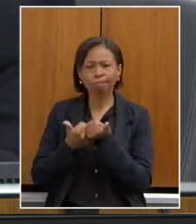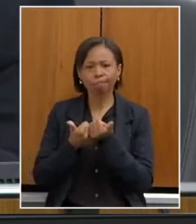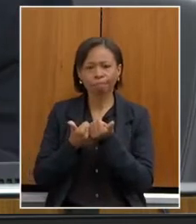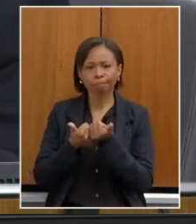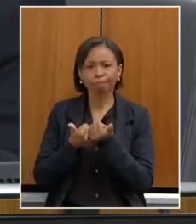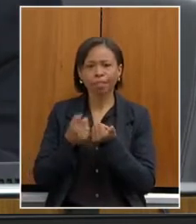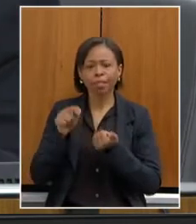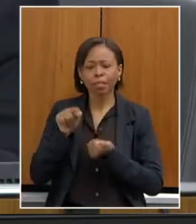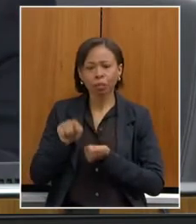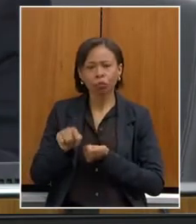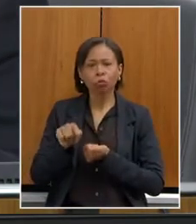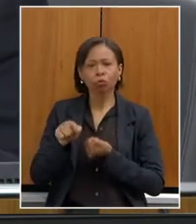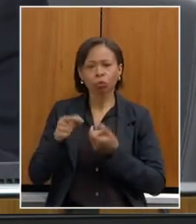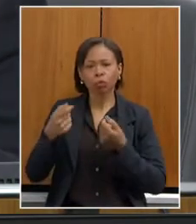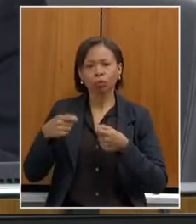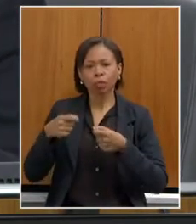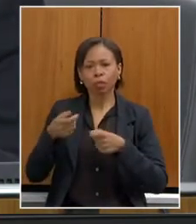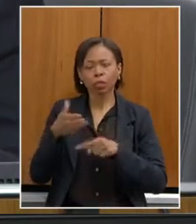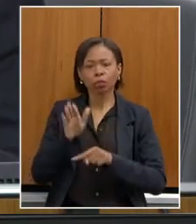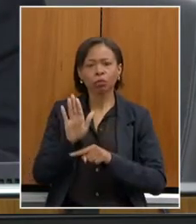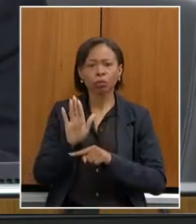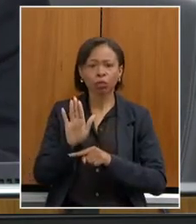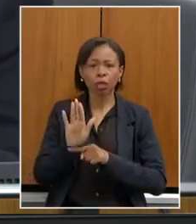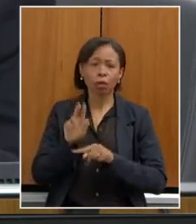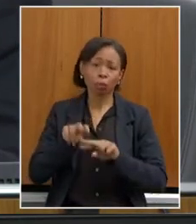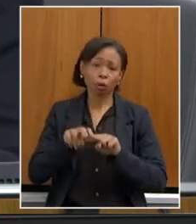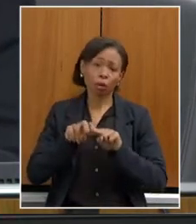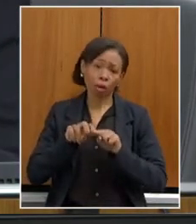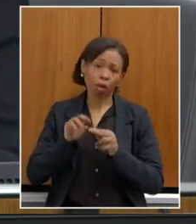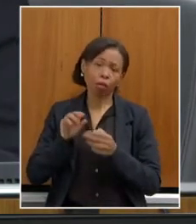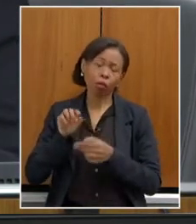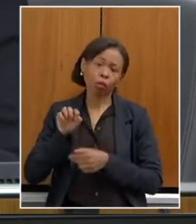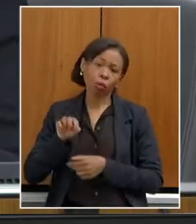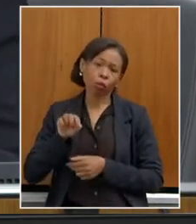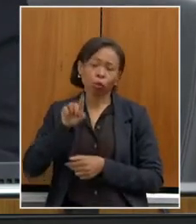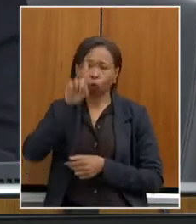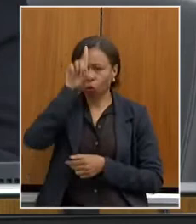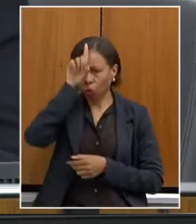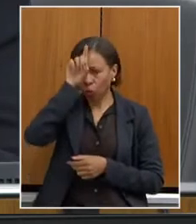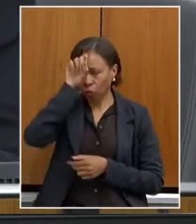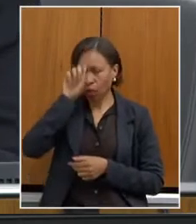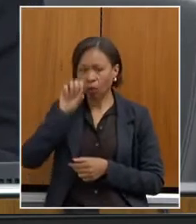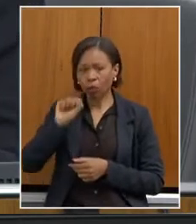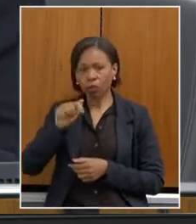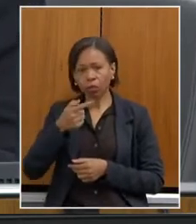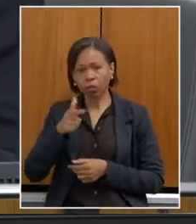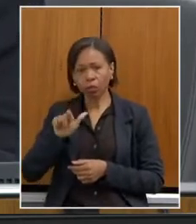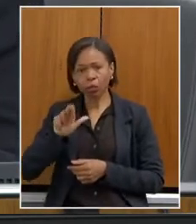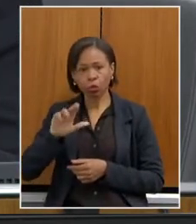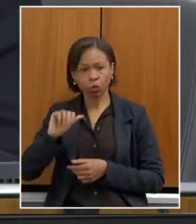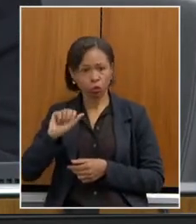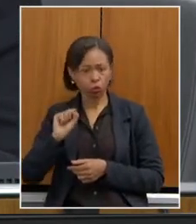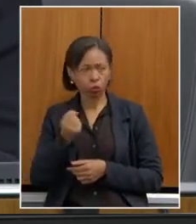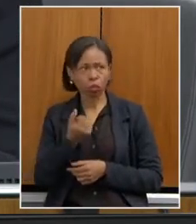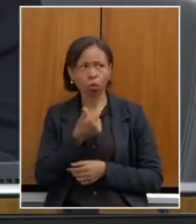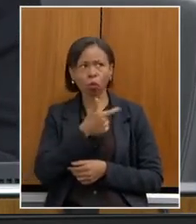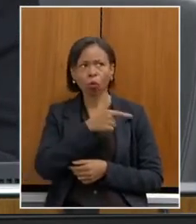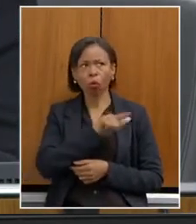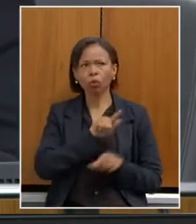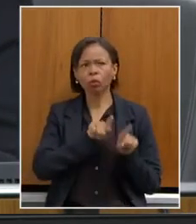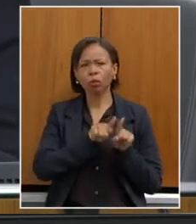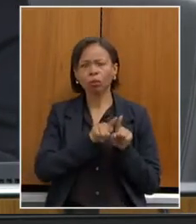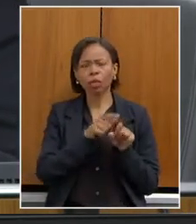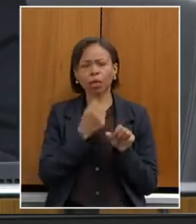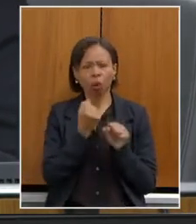ser deixado pelo hospital São Lucas já a curto prazo e obras inacabadas já discutimos